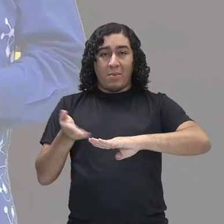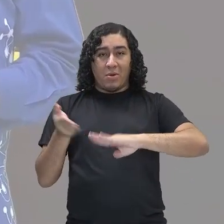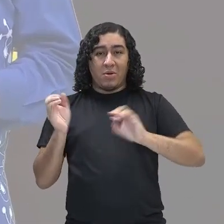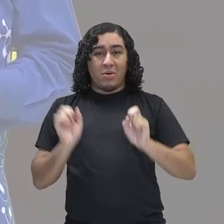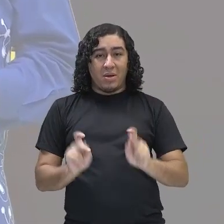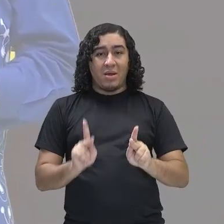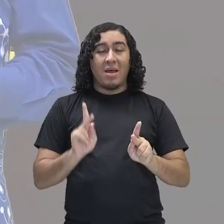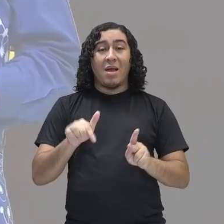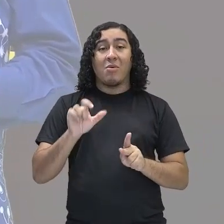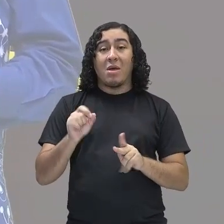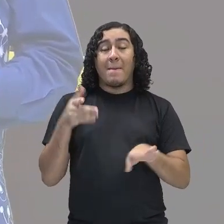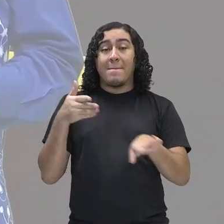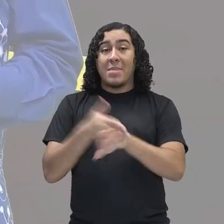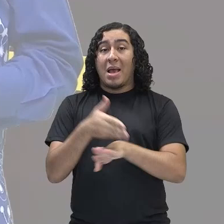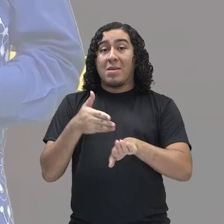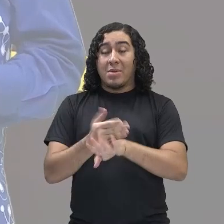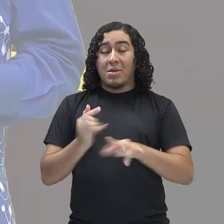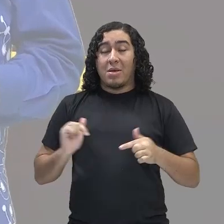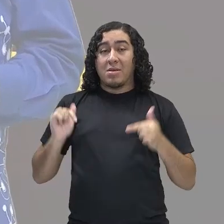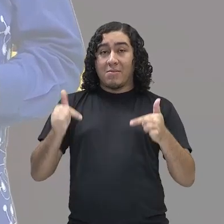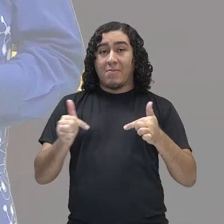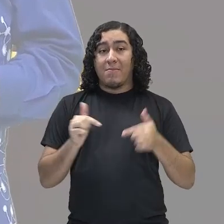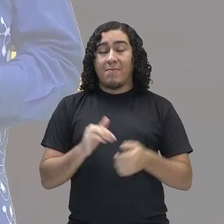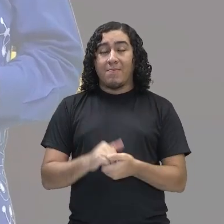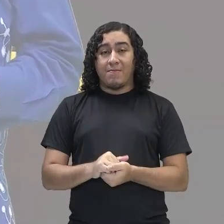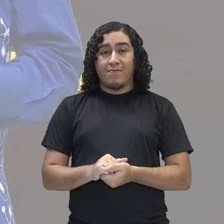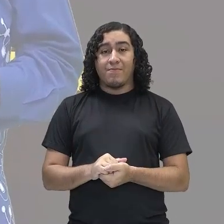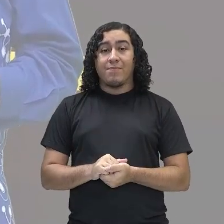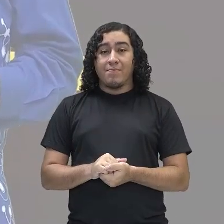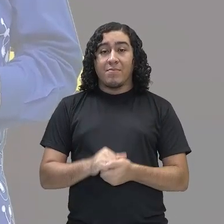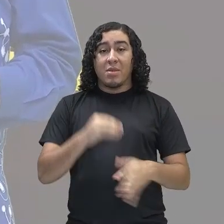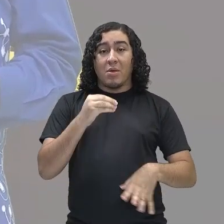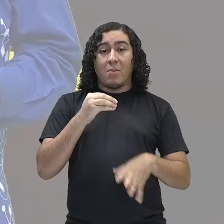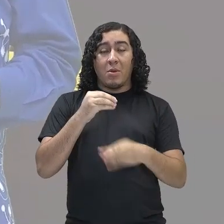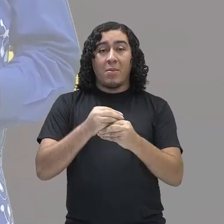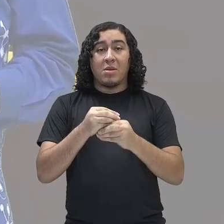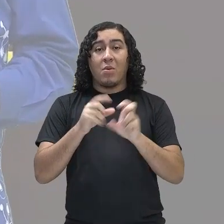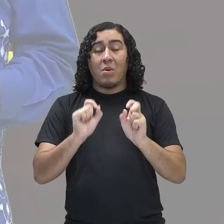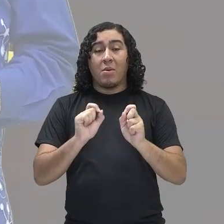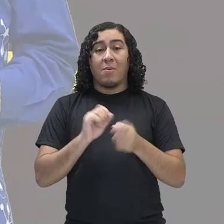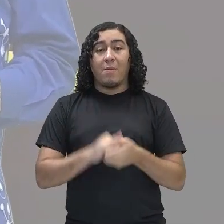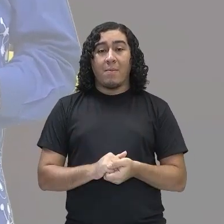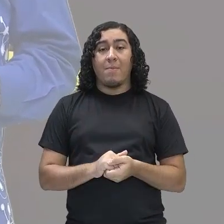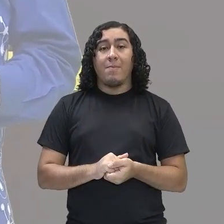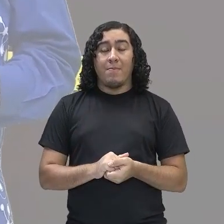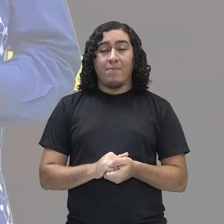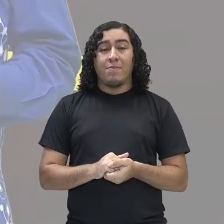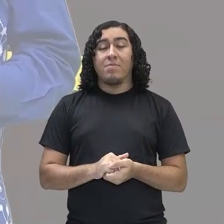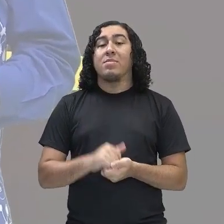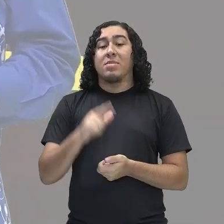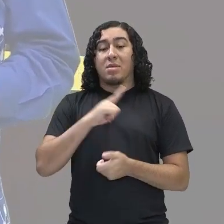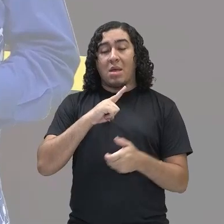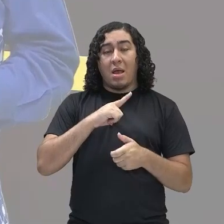é participação ativa, complementadas aí com a colaboração e a